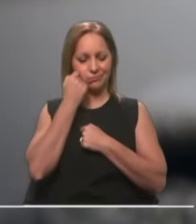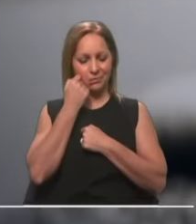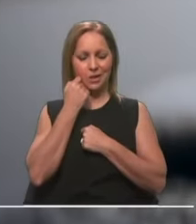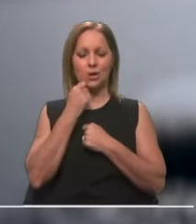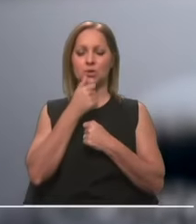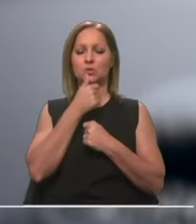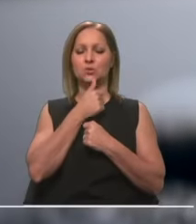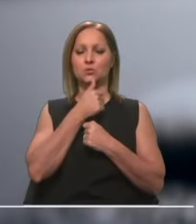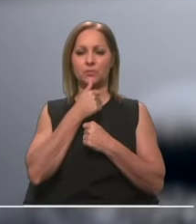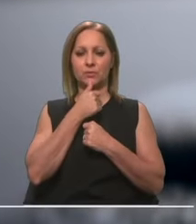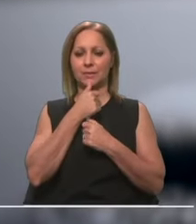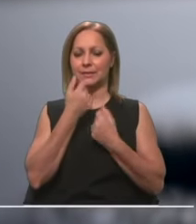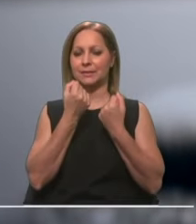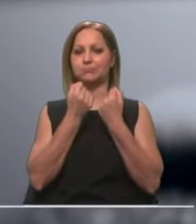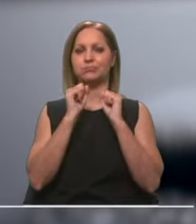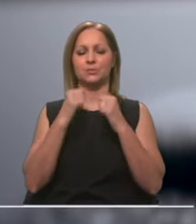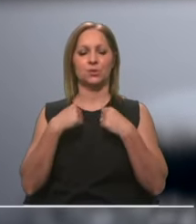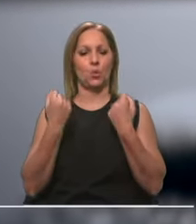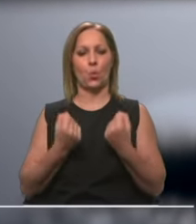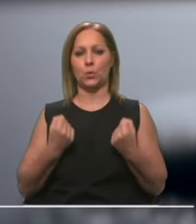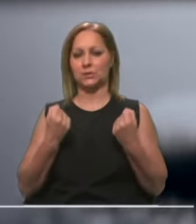sofrimento da qual não conseguia sair.